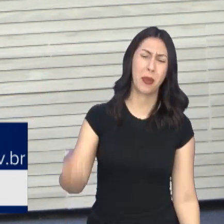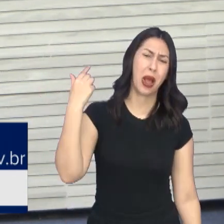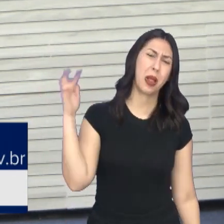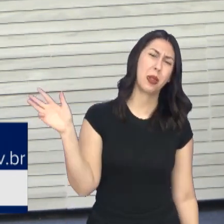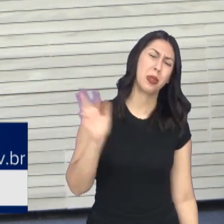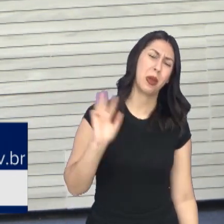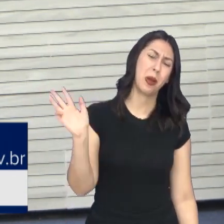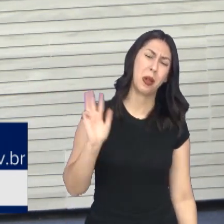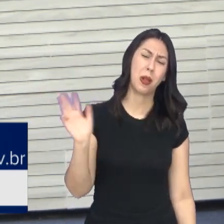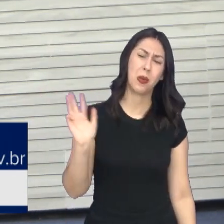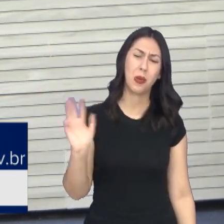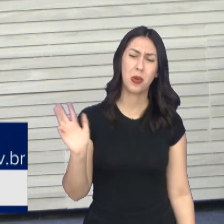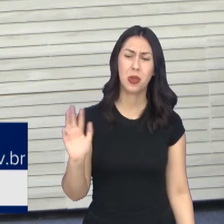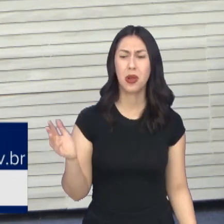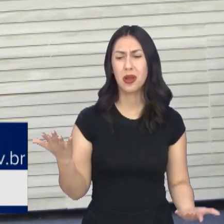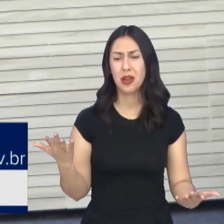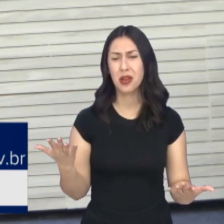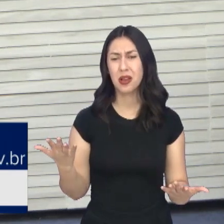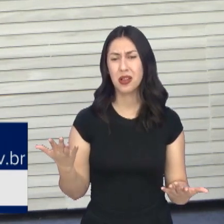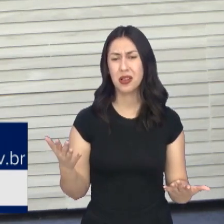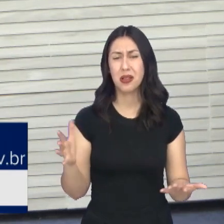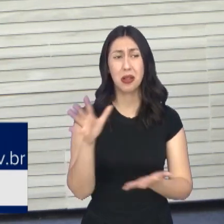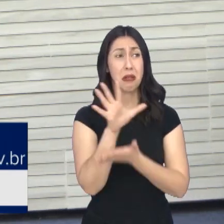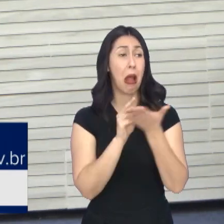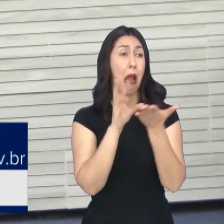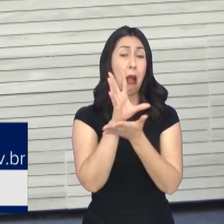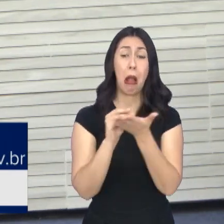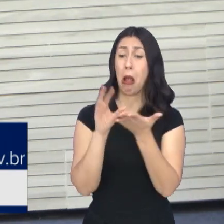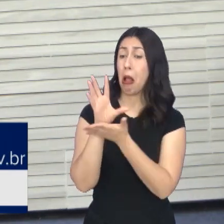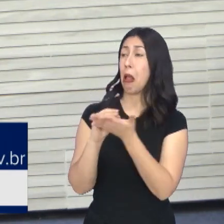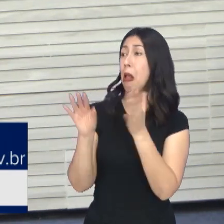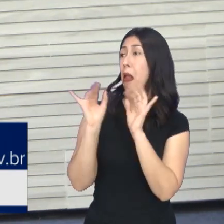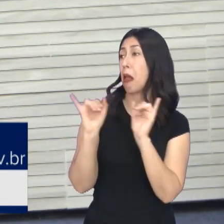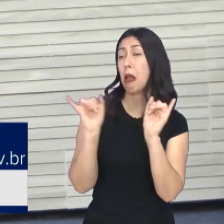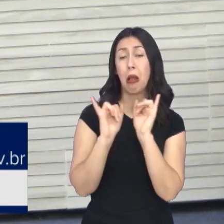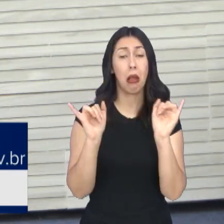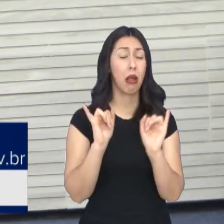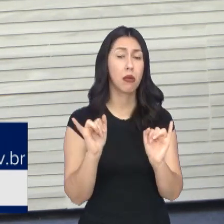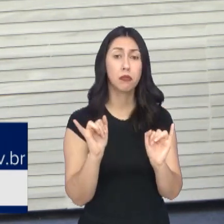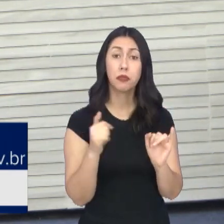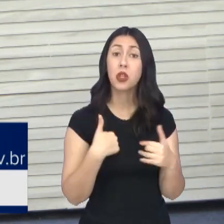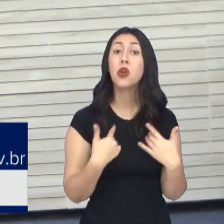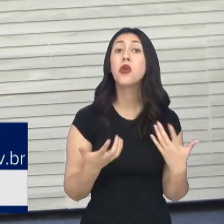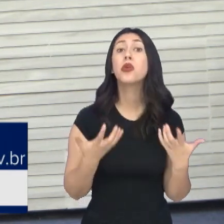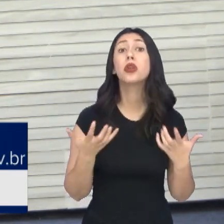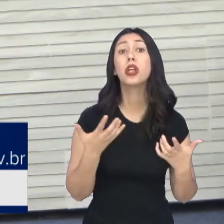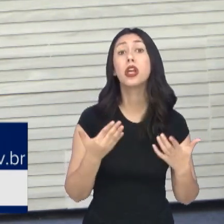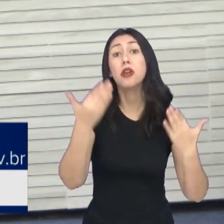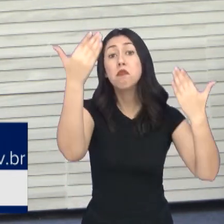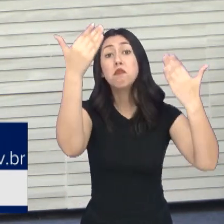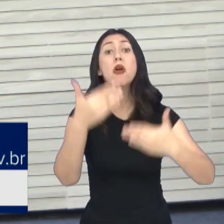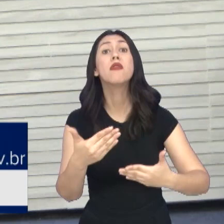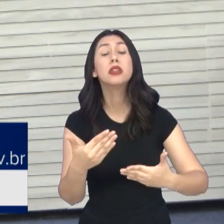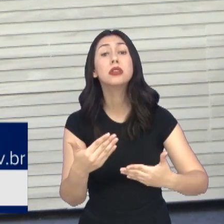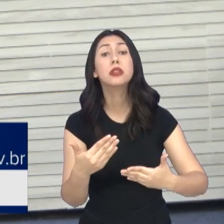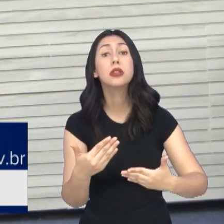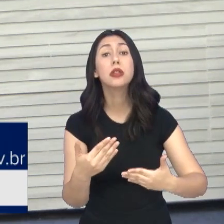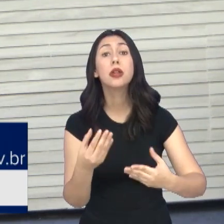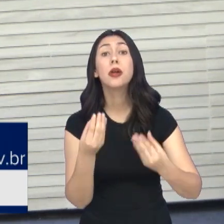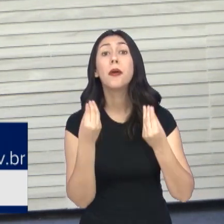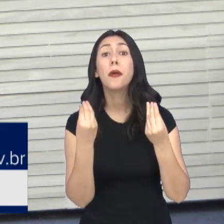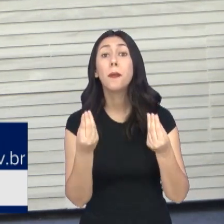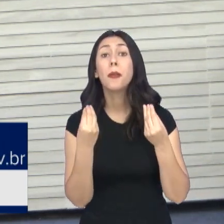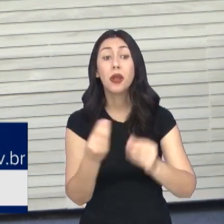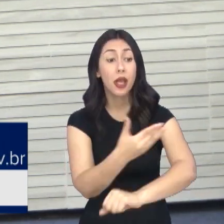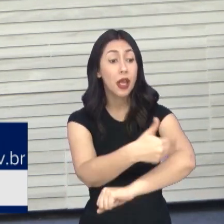Fernando Henrique, esse bando de copião que não tem argumento, fala essas coisas. Eu queria que alguém me provasse para que recapear a